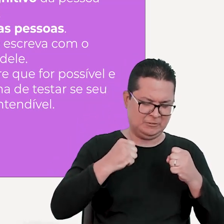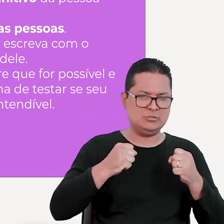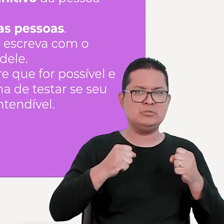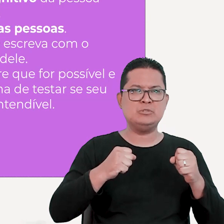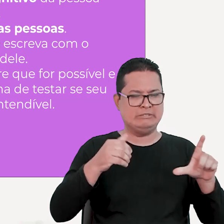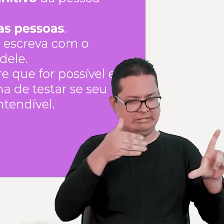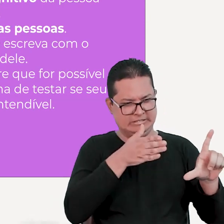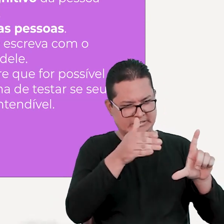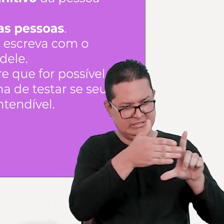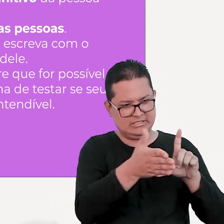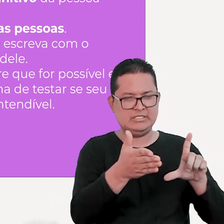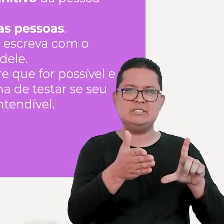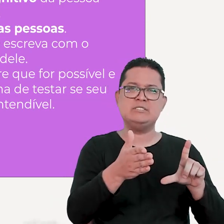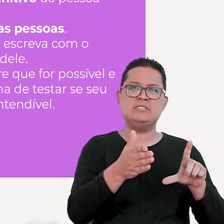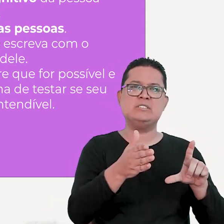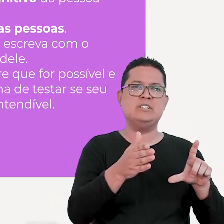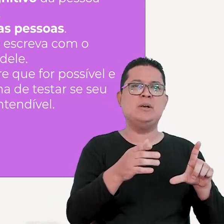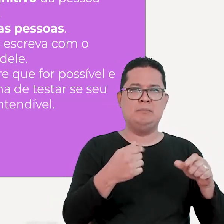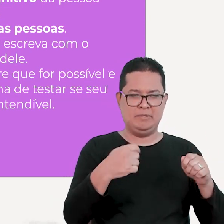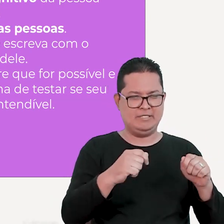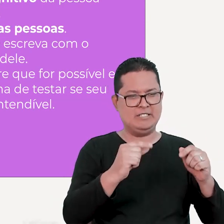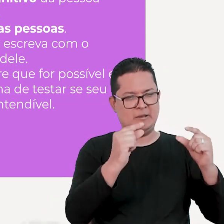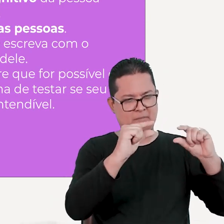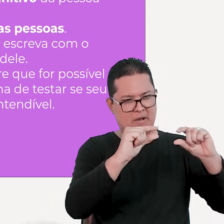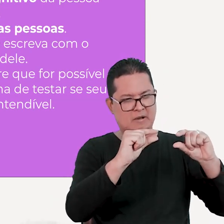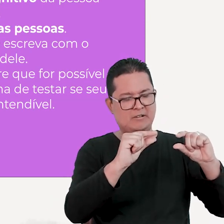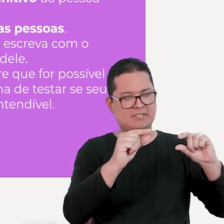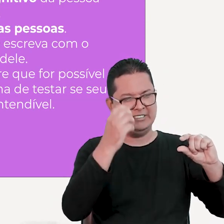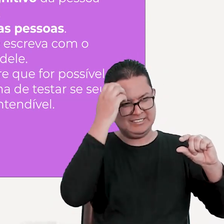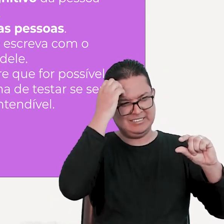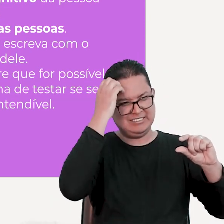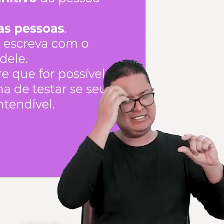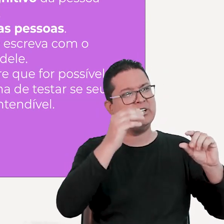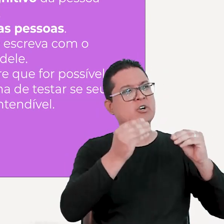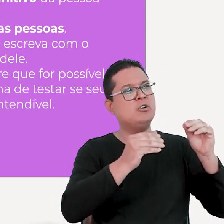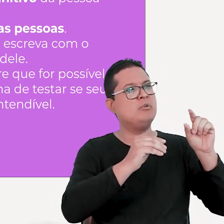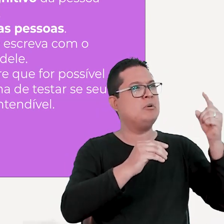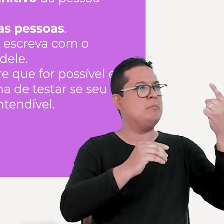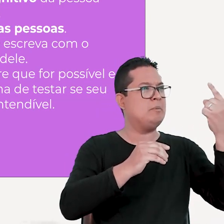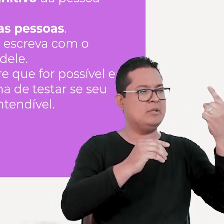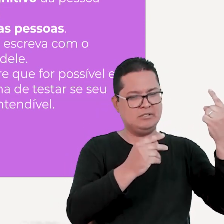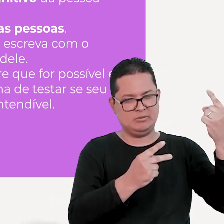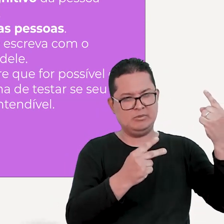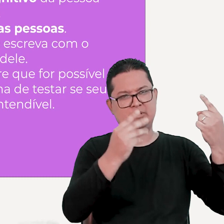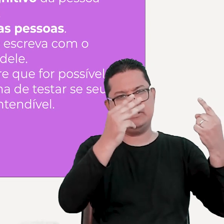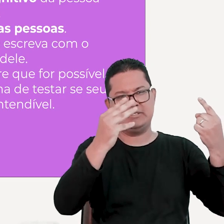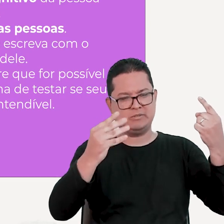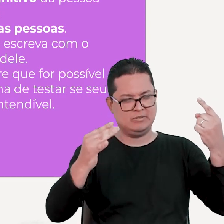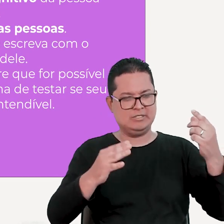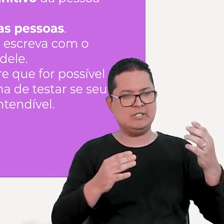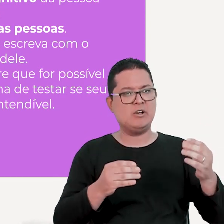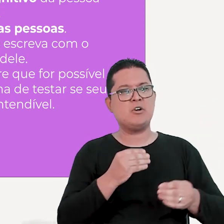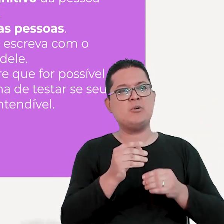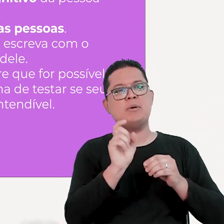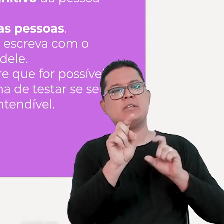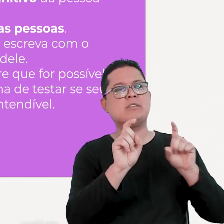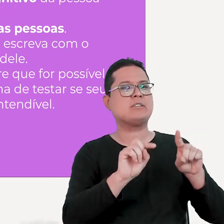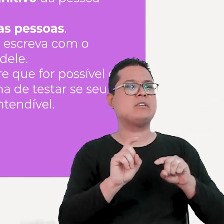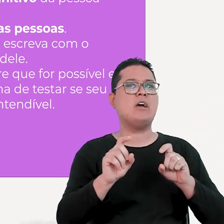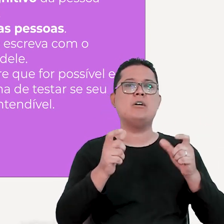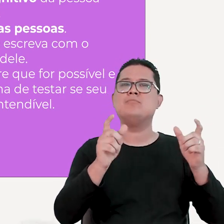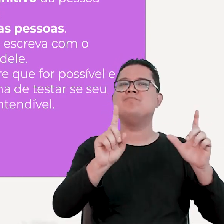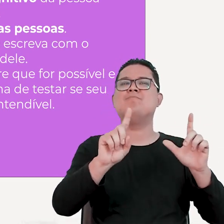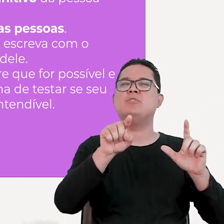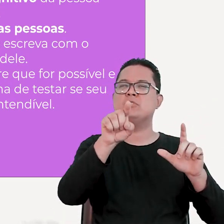dando dicas, colocando informações, instruções adicionais, sempre com a hierarquia da informação, com tudo que vocês já conhecem